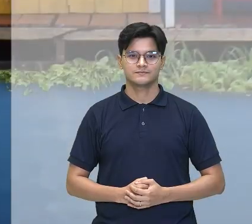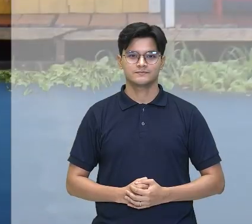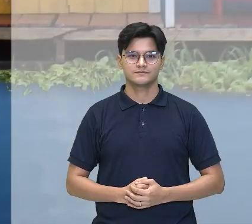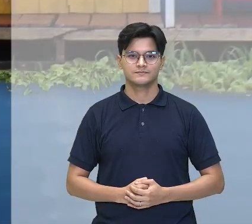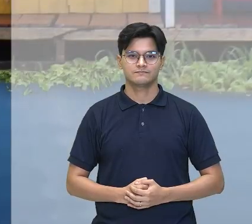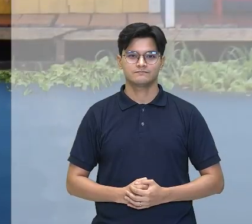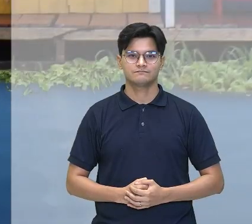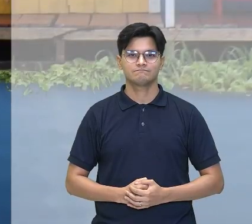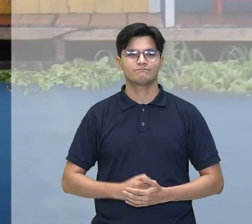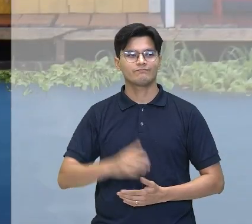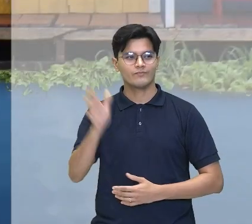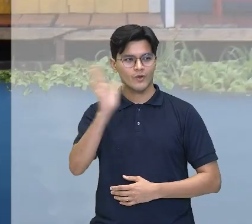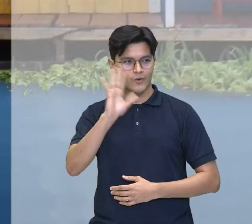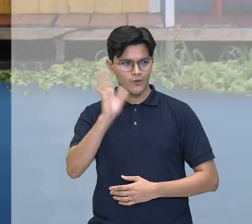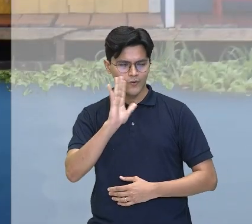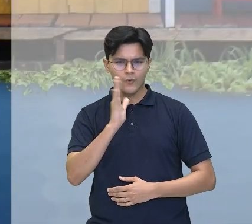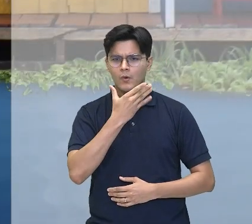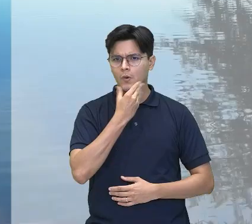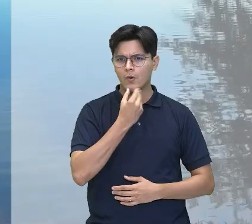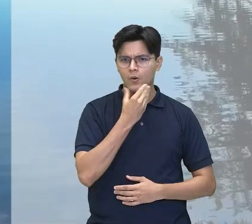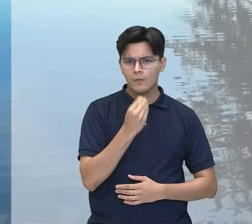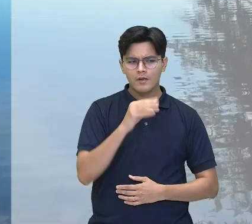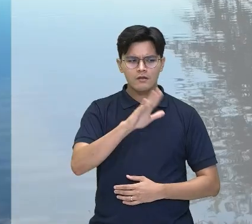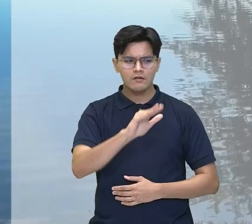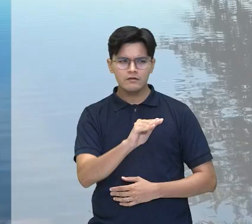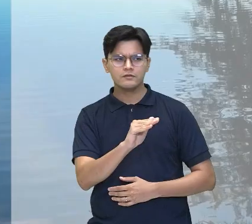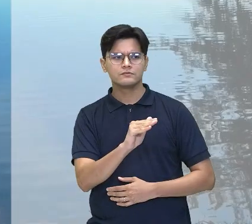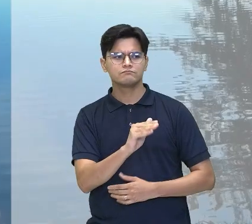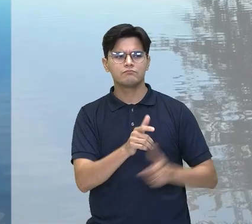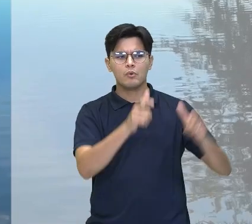Oi, Curumim! Para onde você está indo?